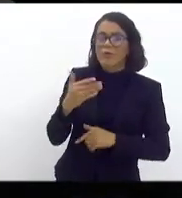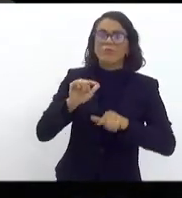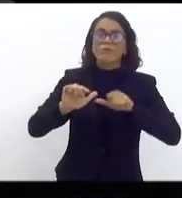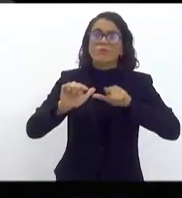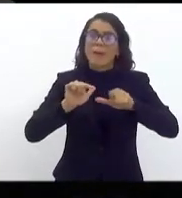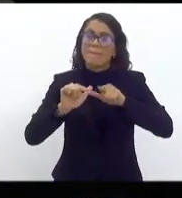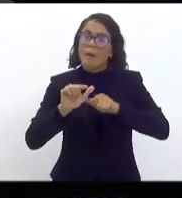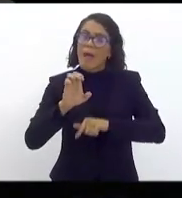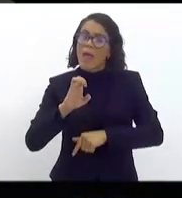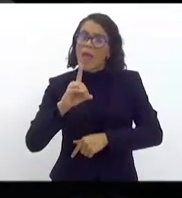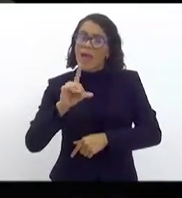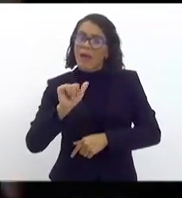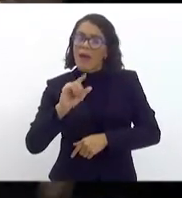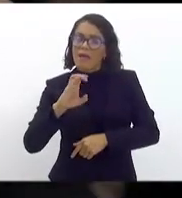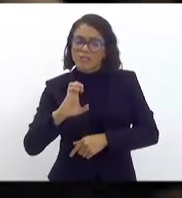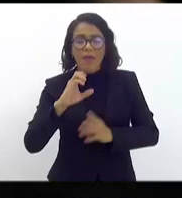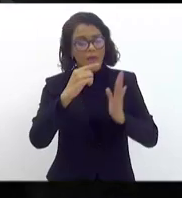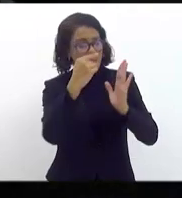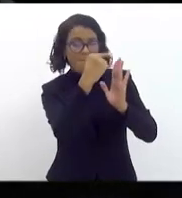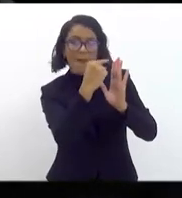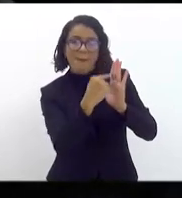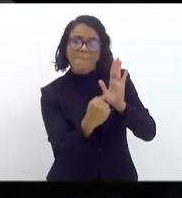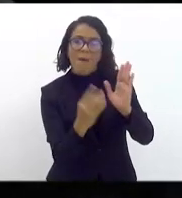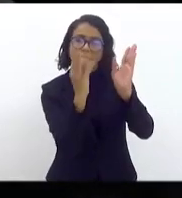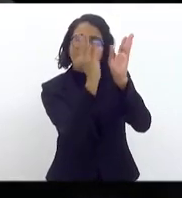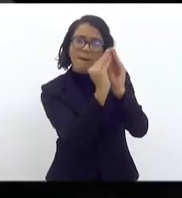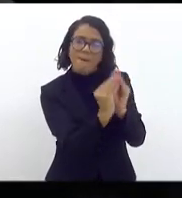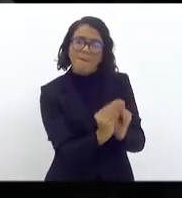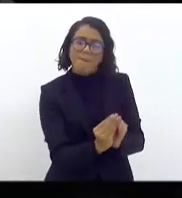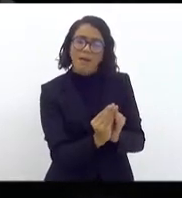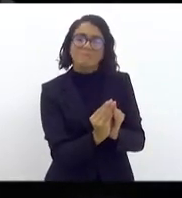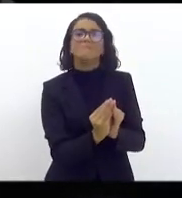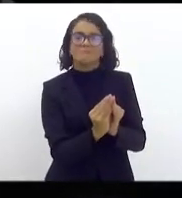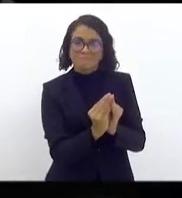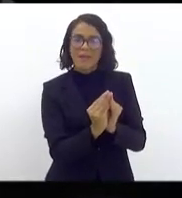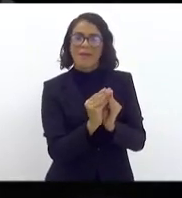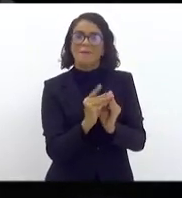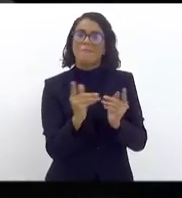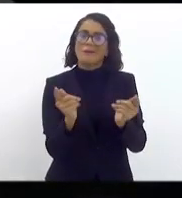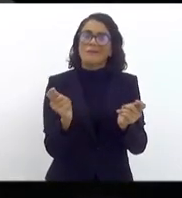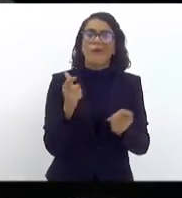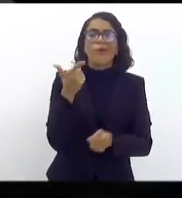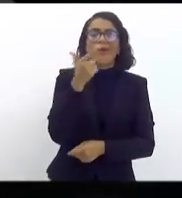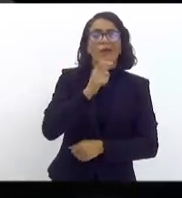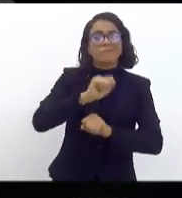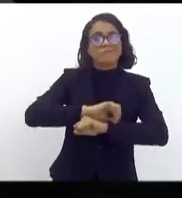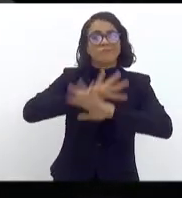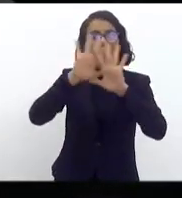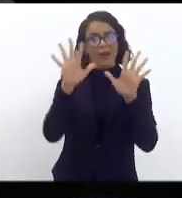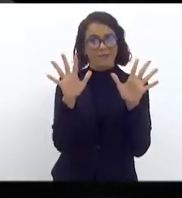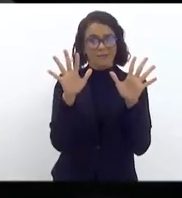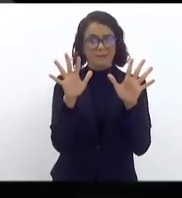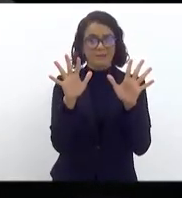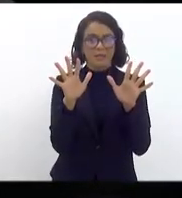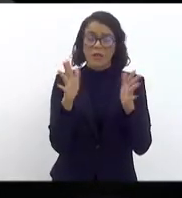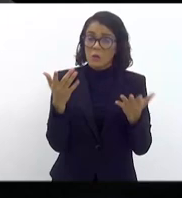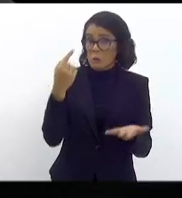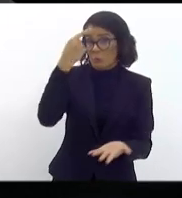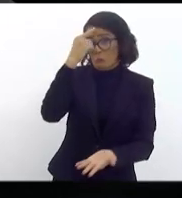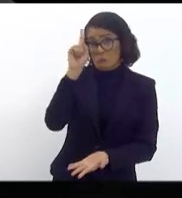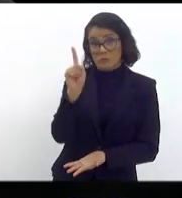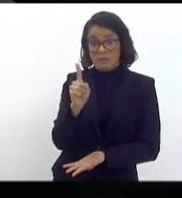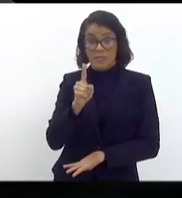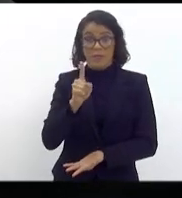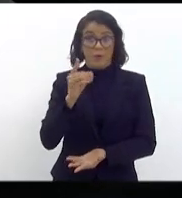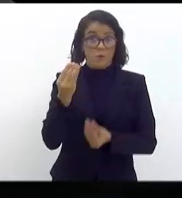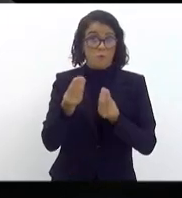ECAD, essa de forma resumida, para que haja uma clareza. Não sei o